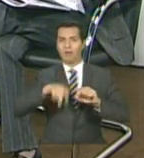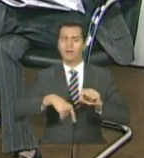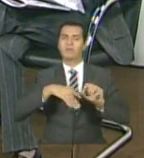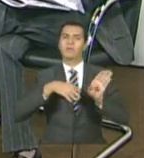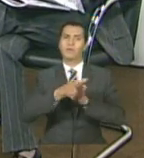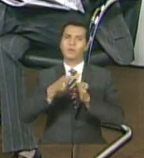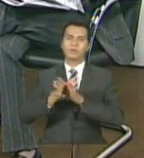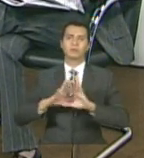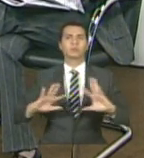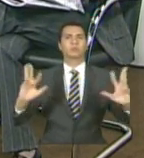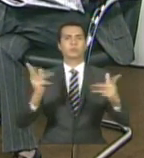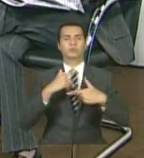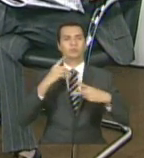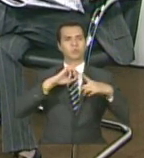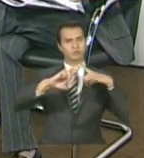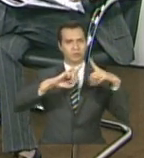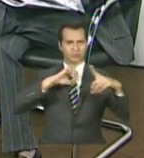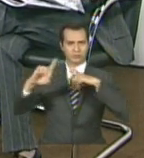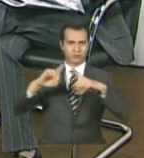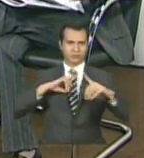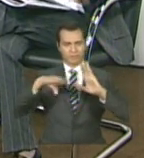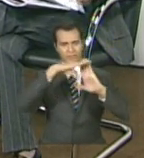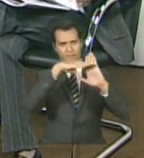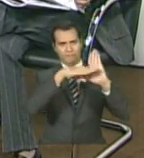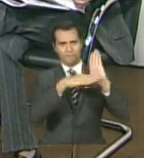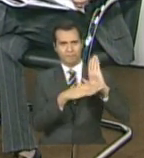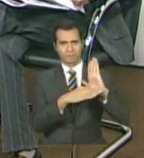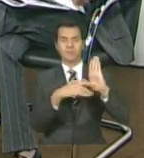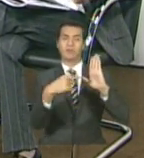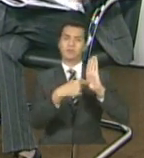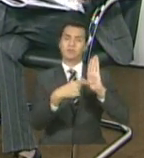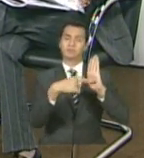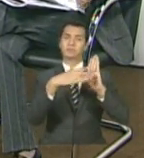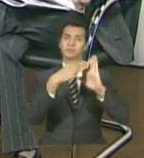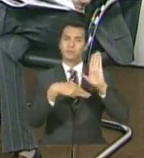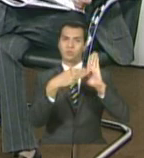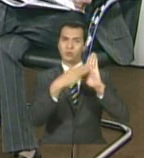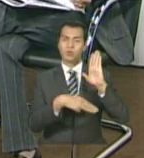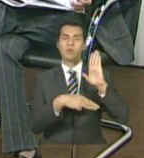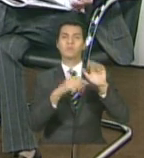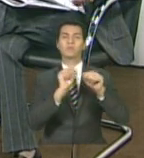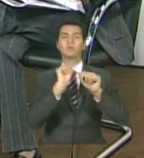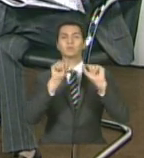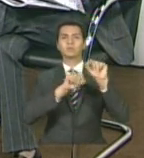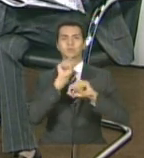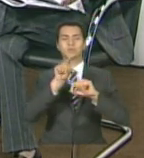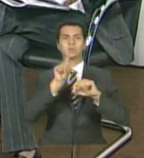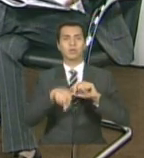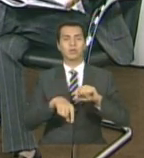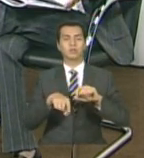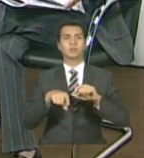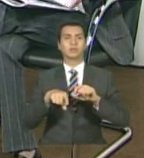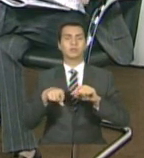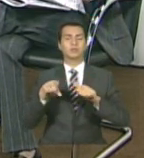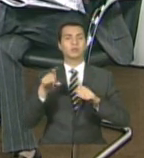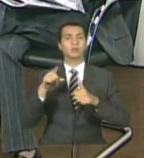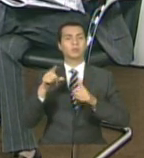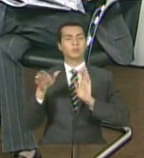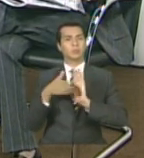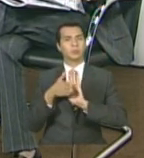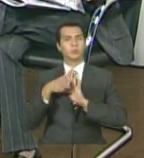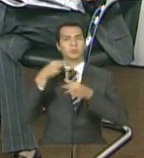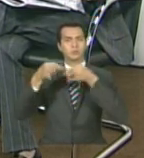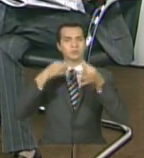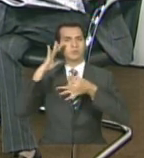conferência. E esse documento base, do ponto de vista metodológico, ele se construiu, então, com as reflexões e proposições